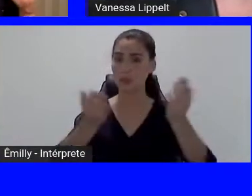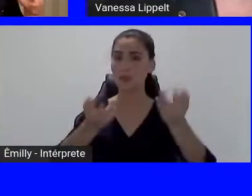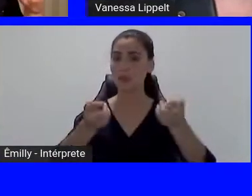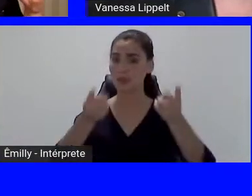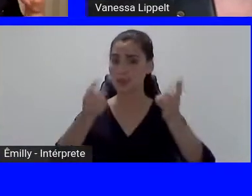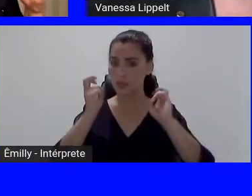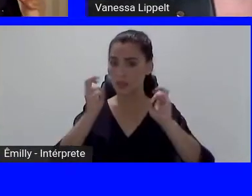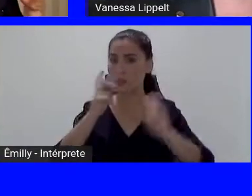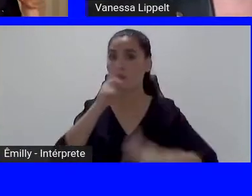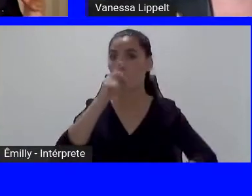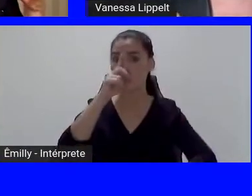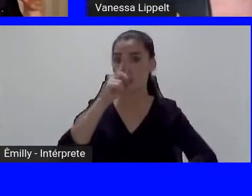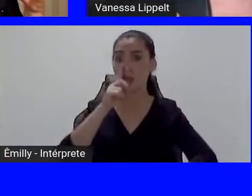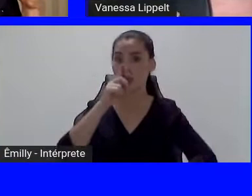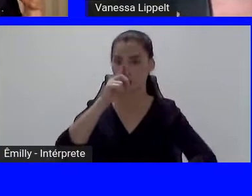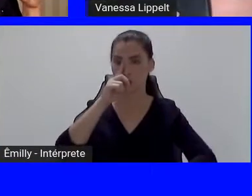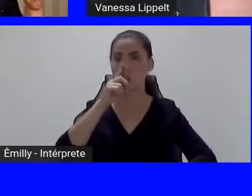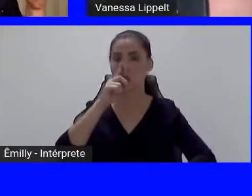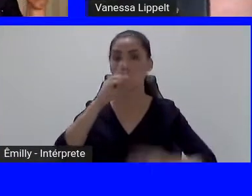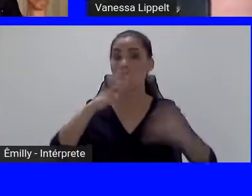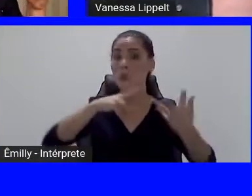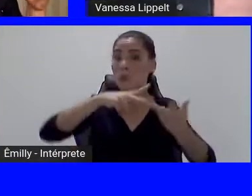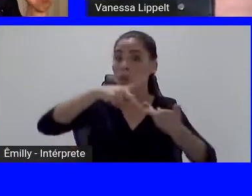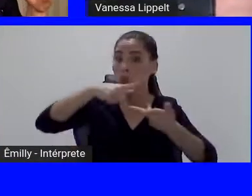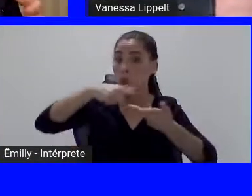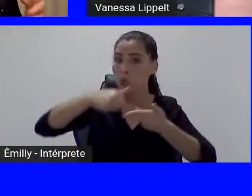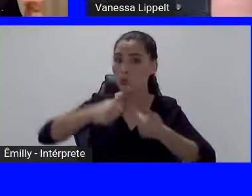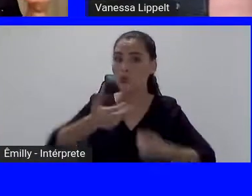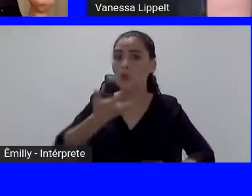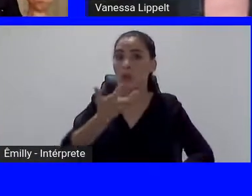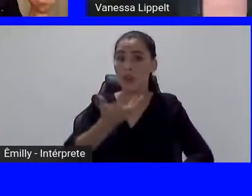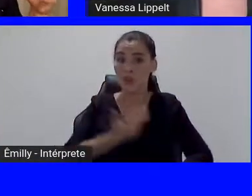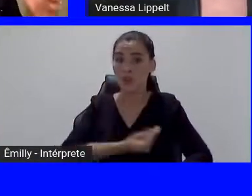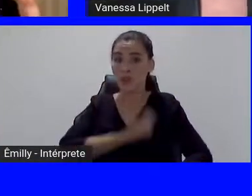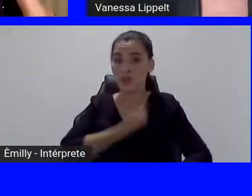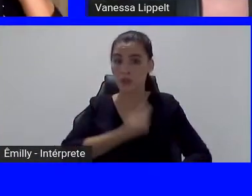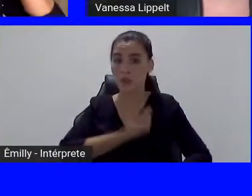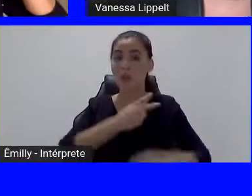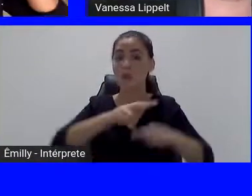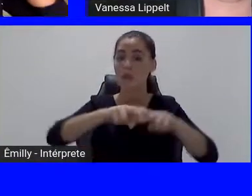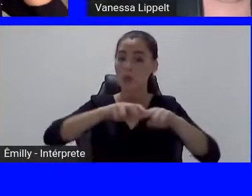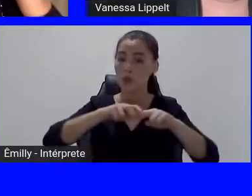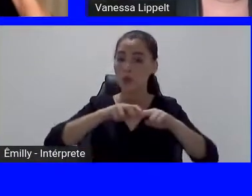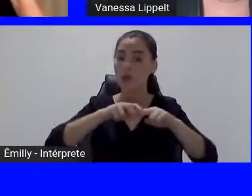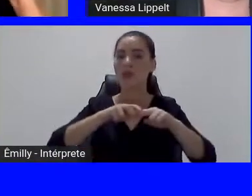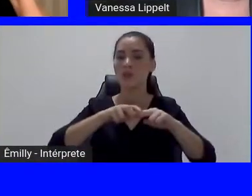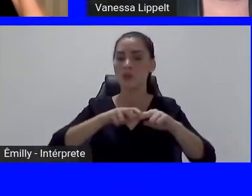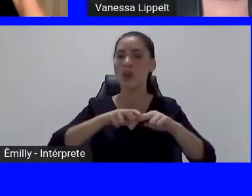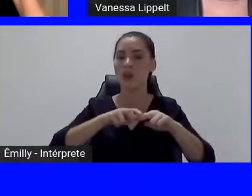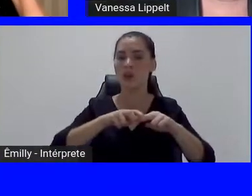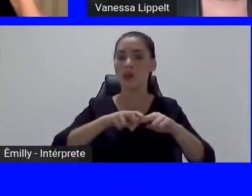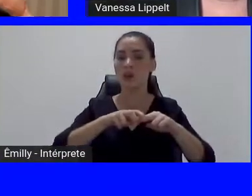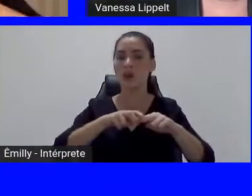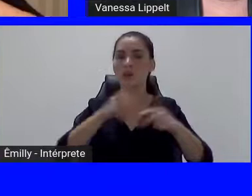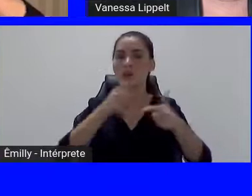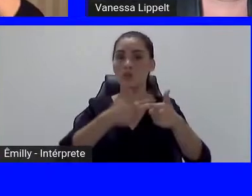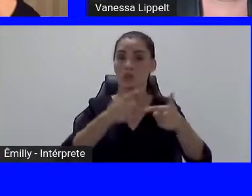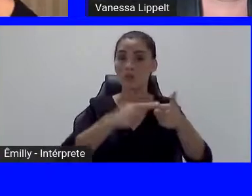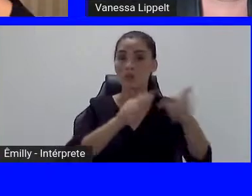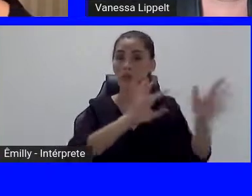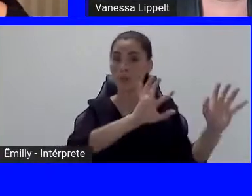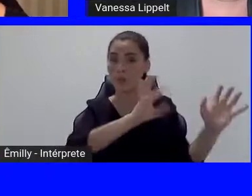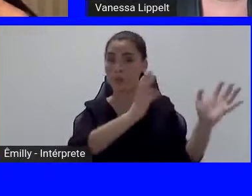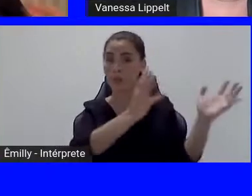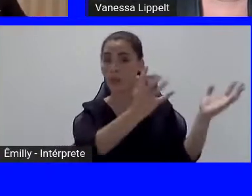O mundo querendo sobreviver, uma questão climática, o mundo sabendo que se nós desmatarmos mais 5% da Amazônia,